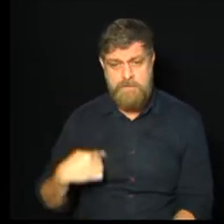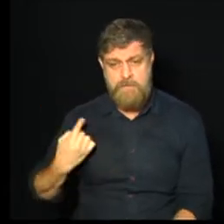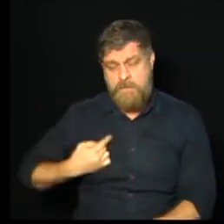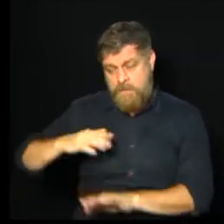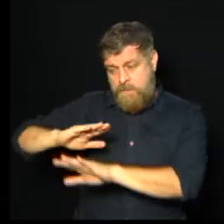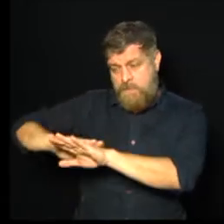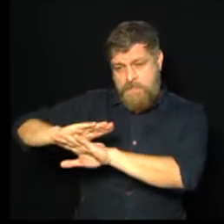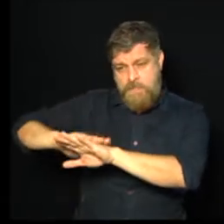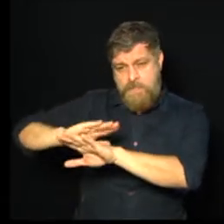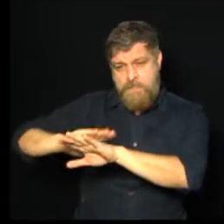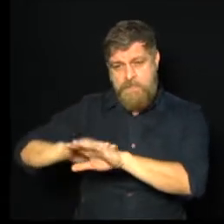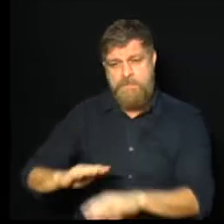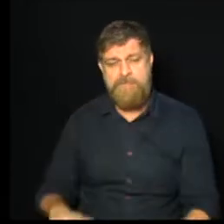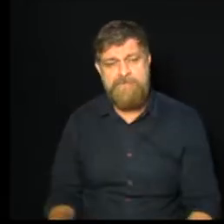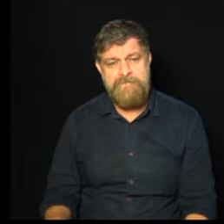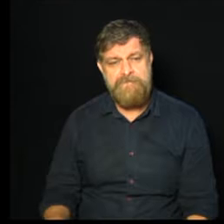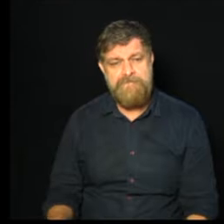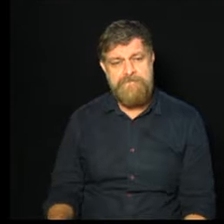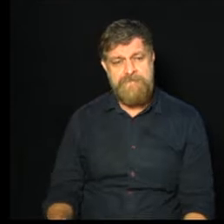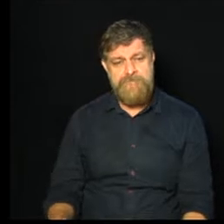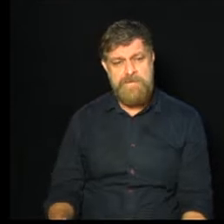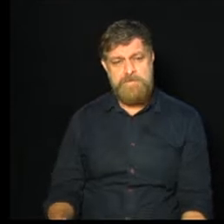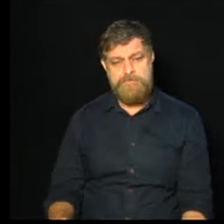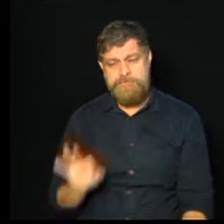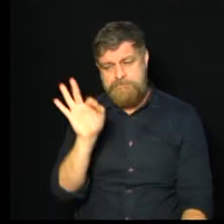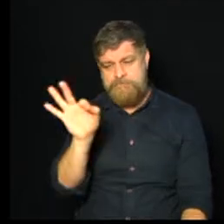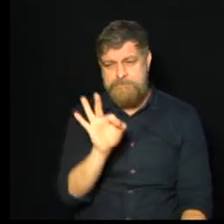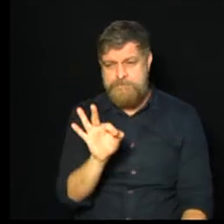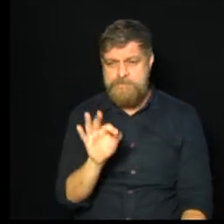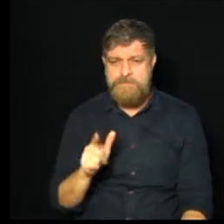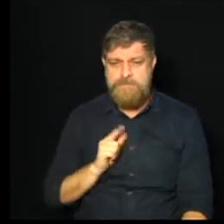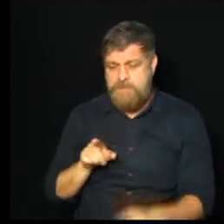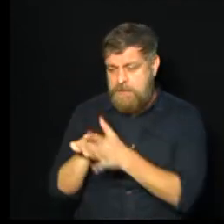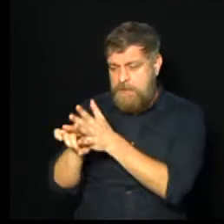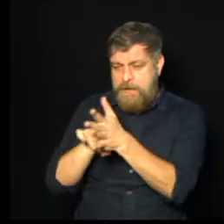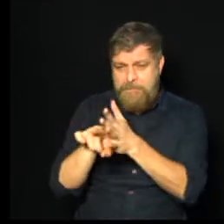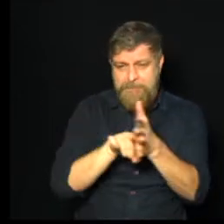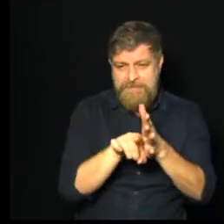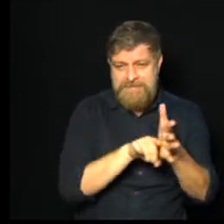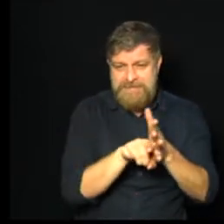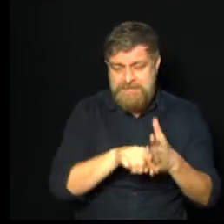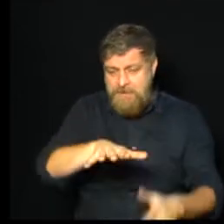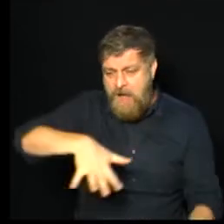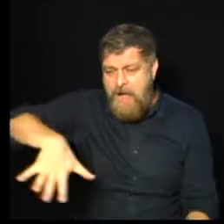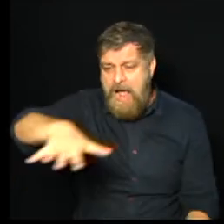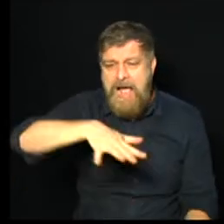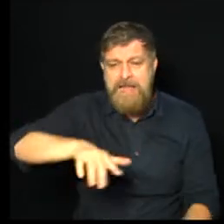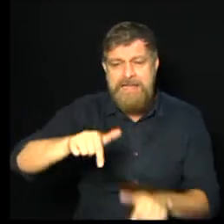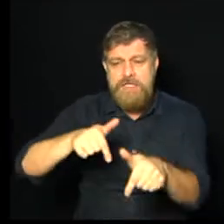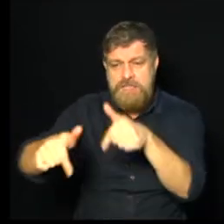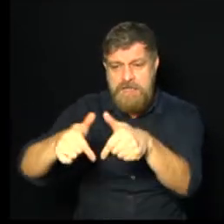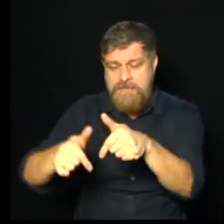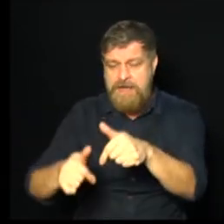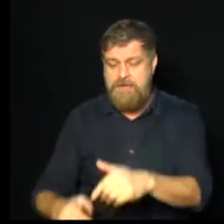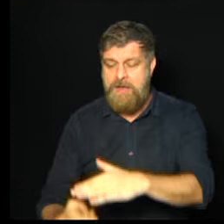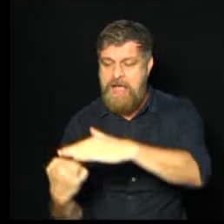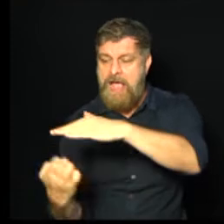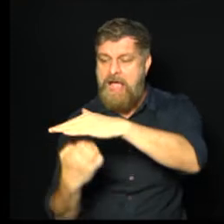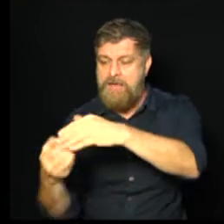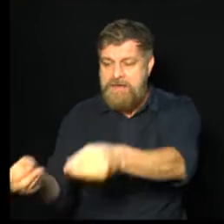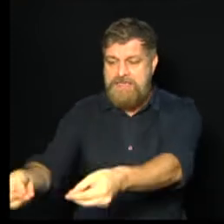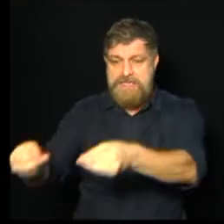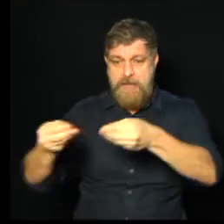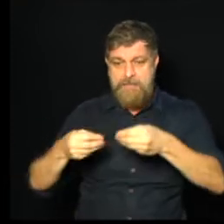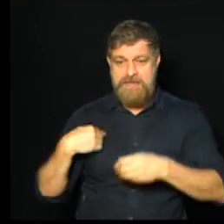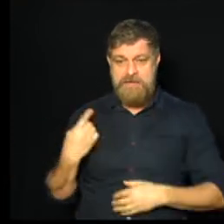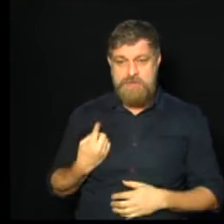fizemos uma estimativa, pedimos cotações simples do mercado, as empresas se interessassem em mandar valores,